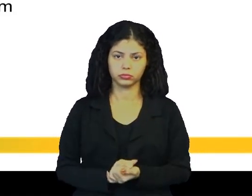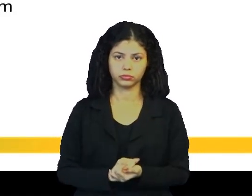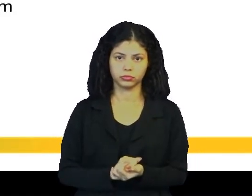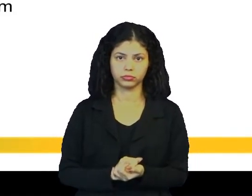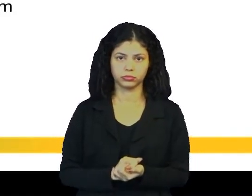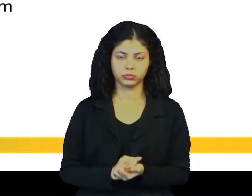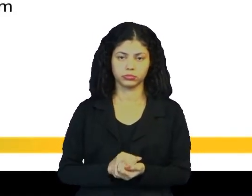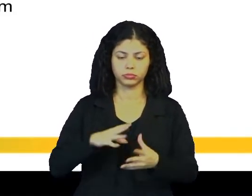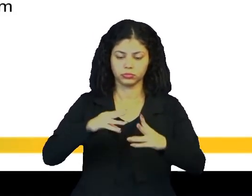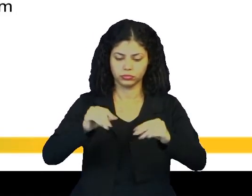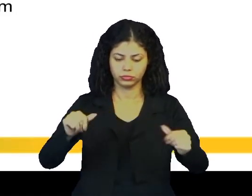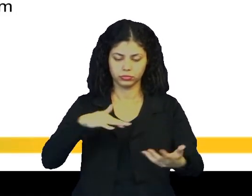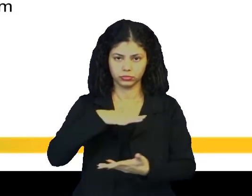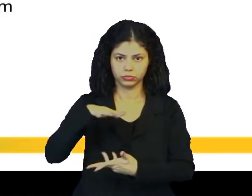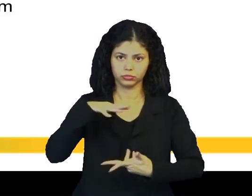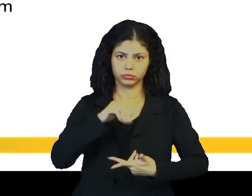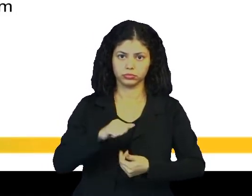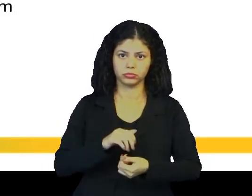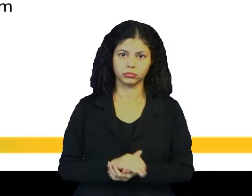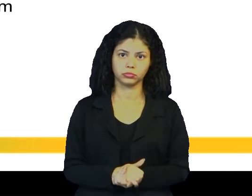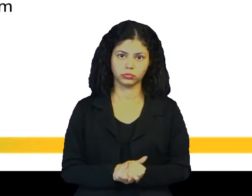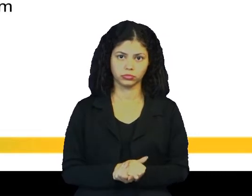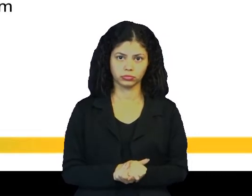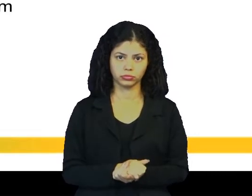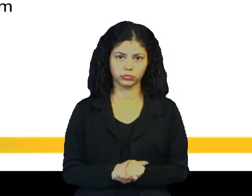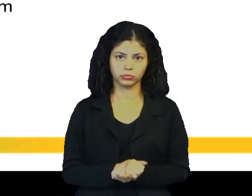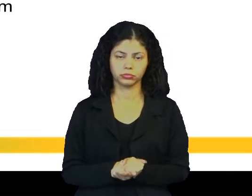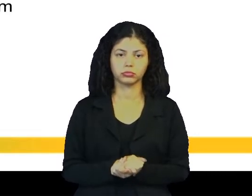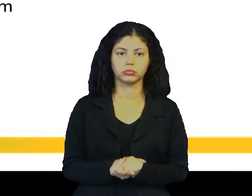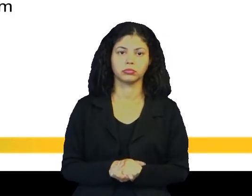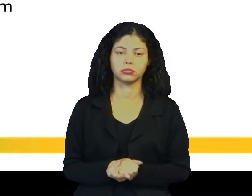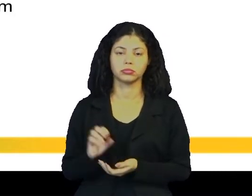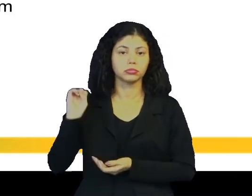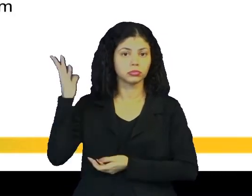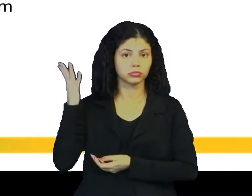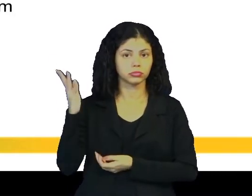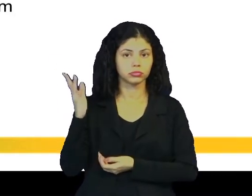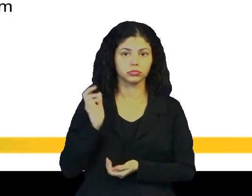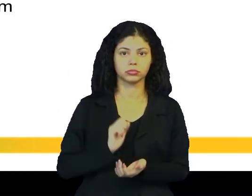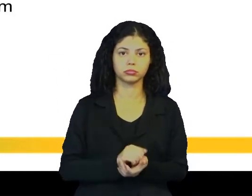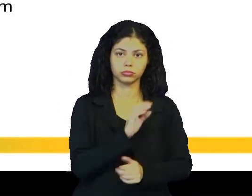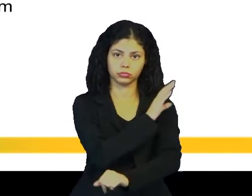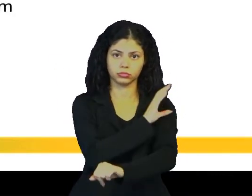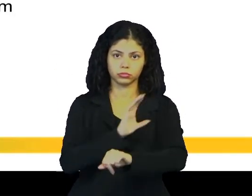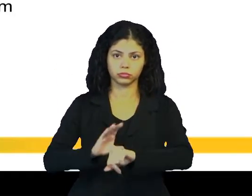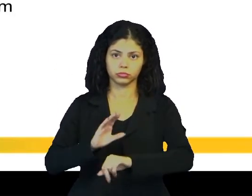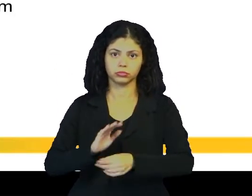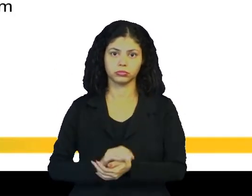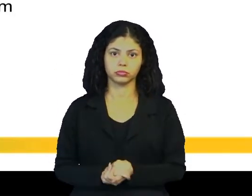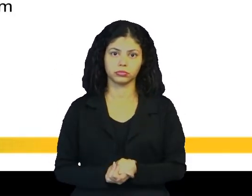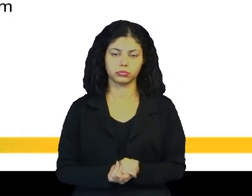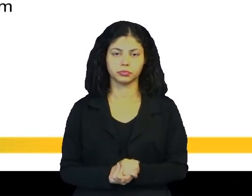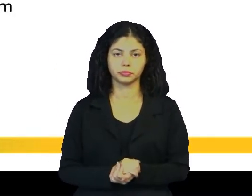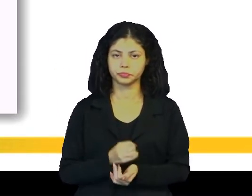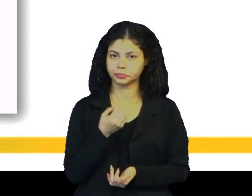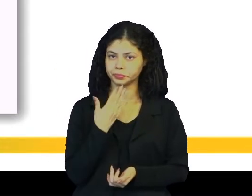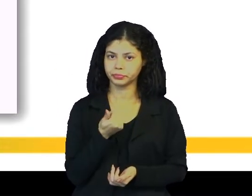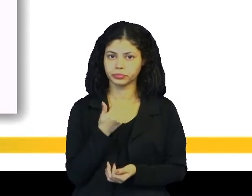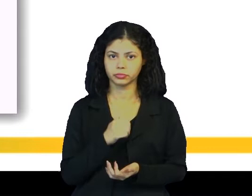na terra, né? E assim acontecia na cultura egípcia. Tranquilo, meus